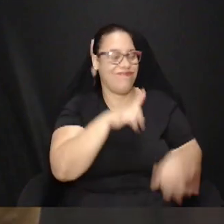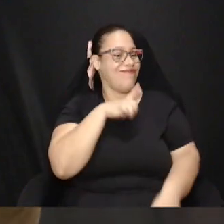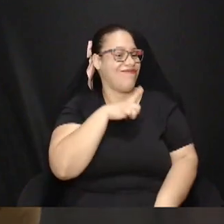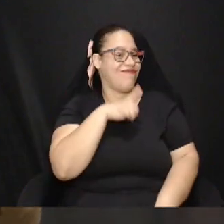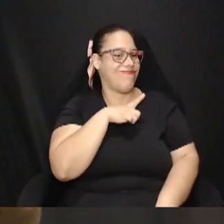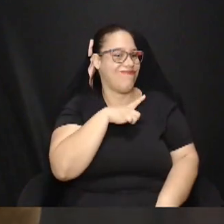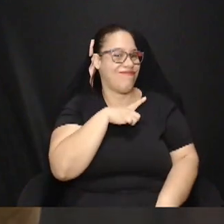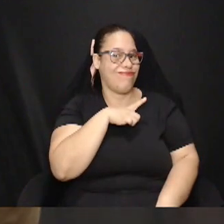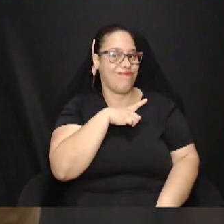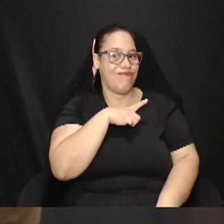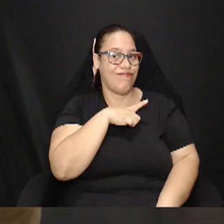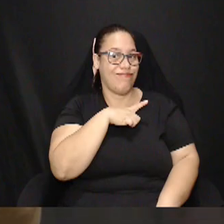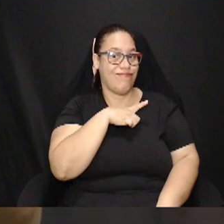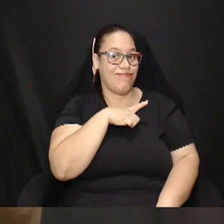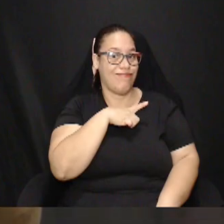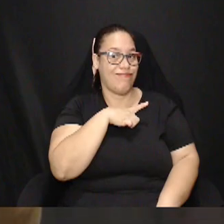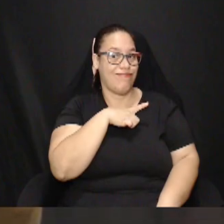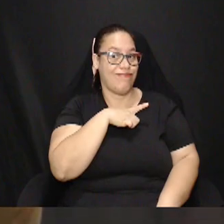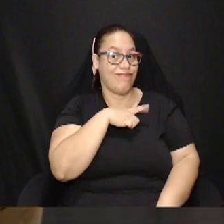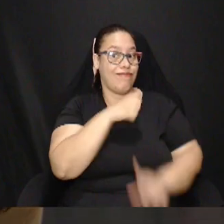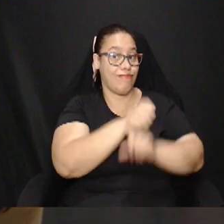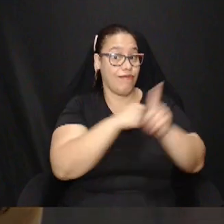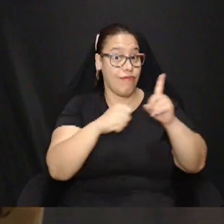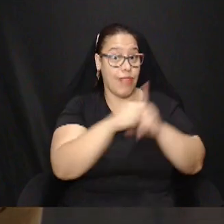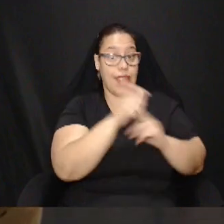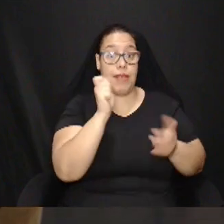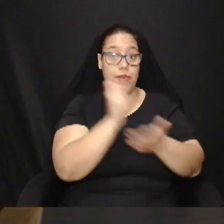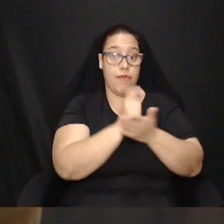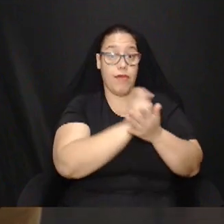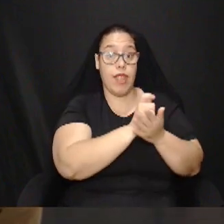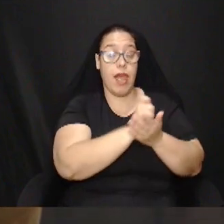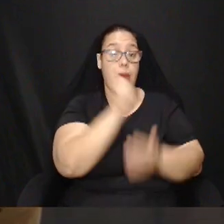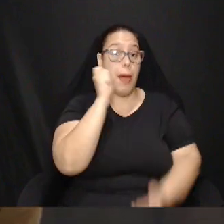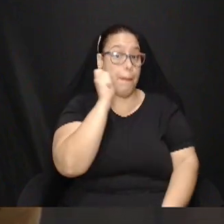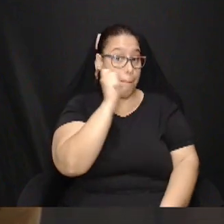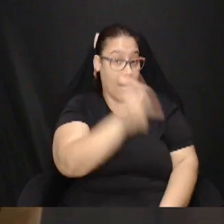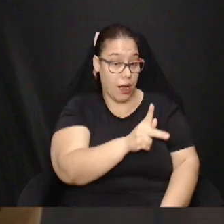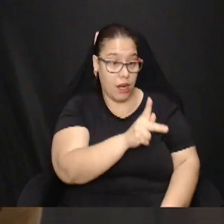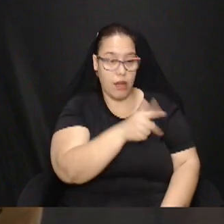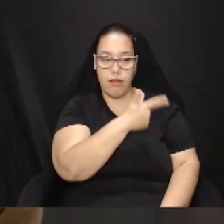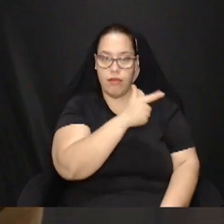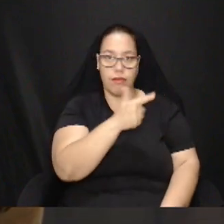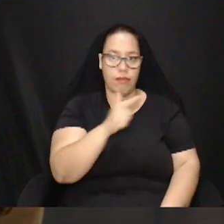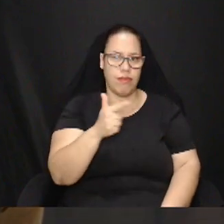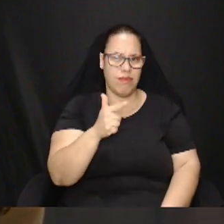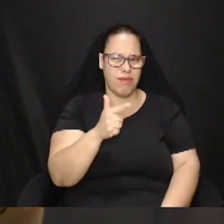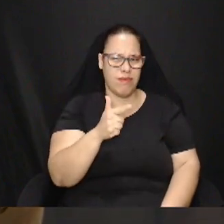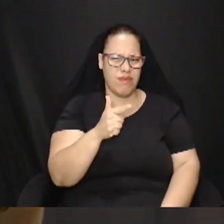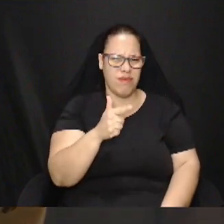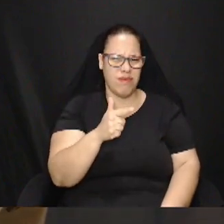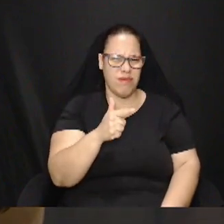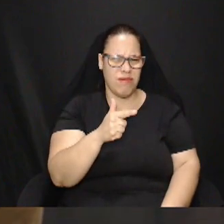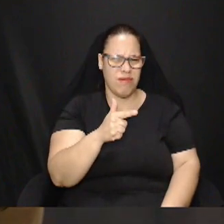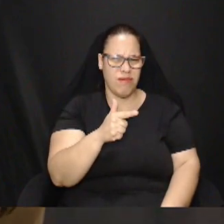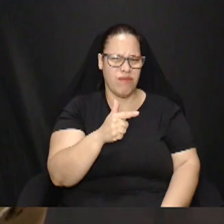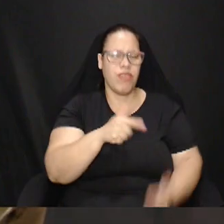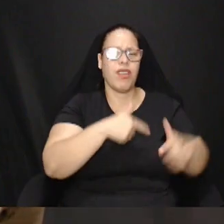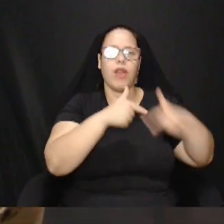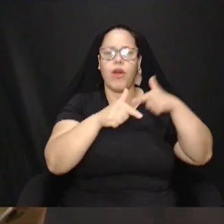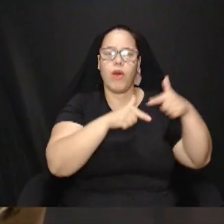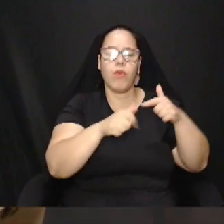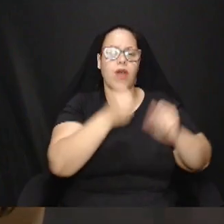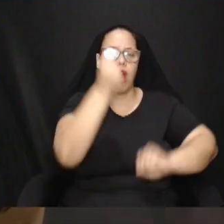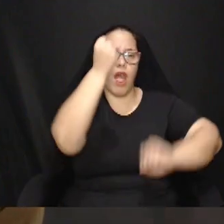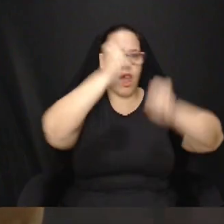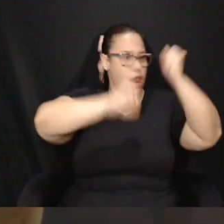da Seguridade Social para pagar as aposentadorias e não teremos mão de obra para trabalhar nas fábricas,